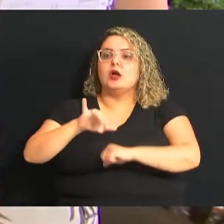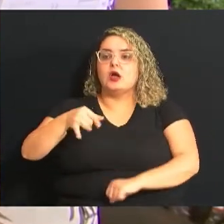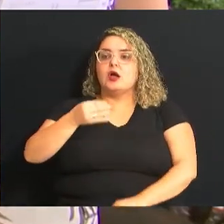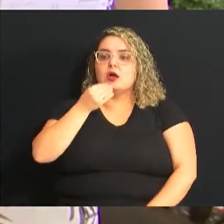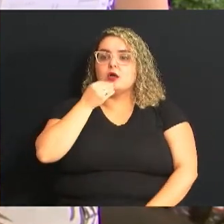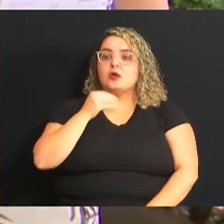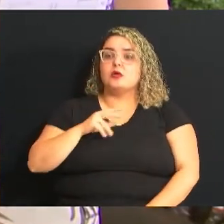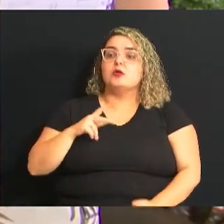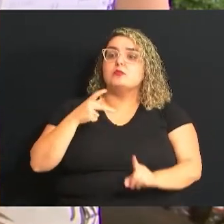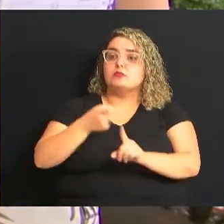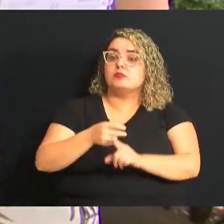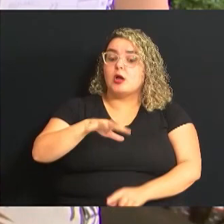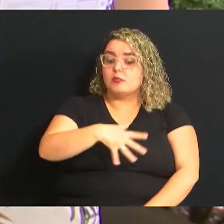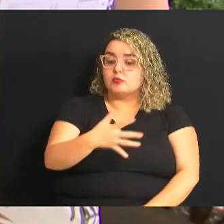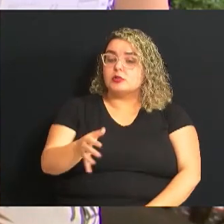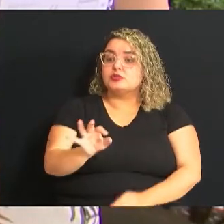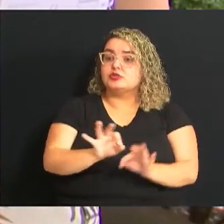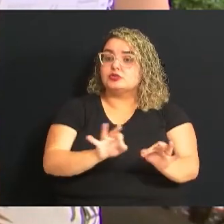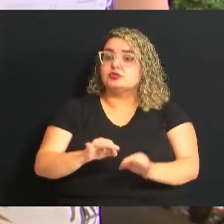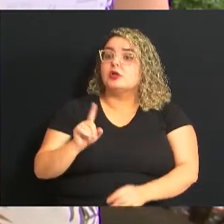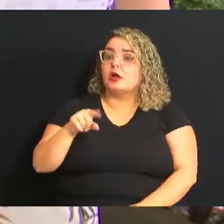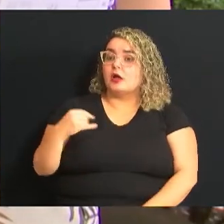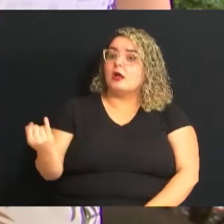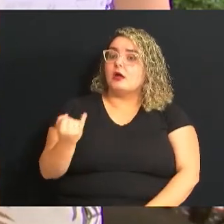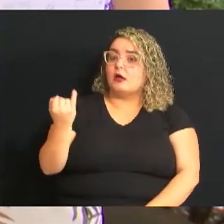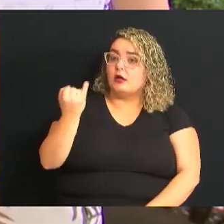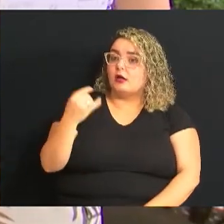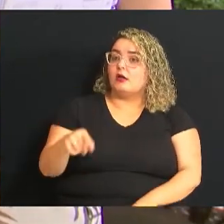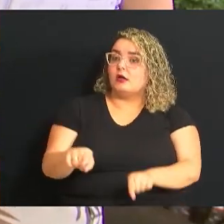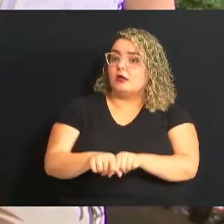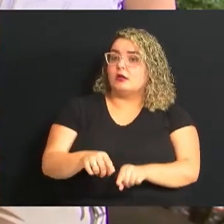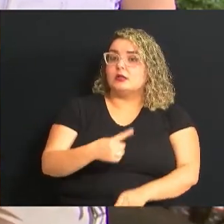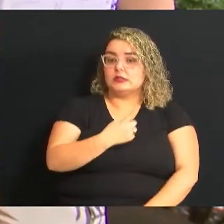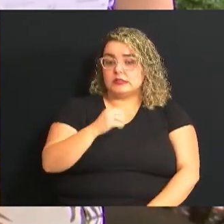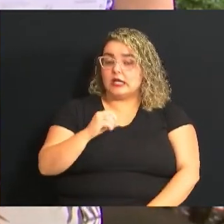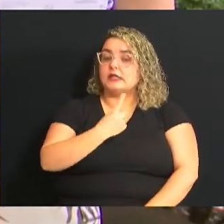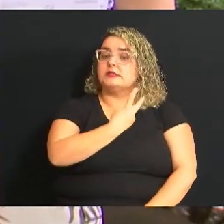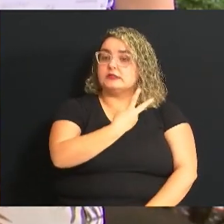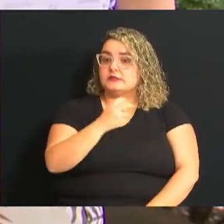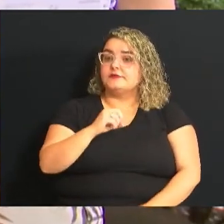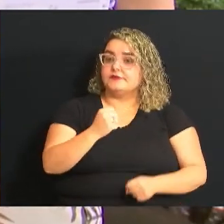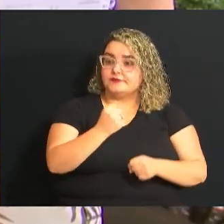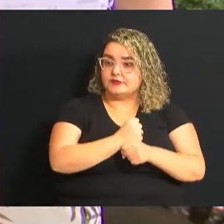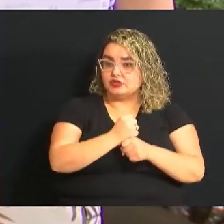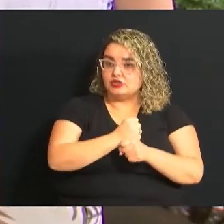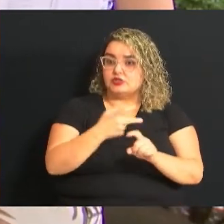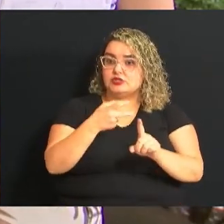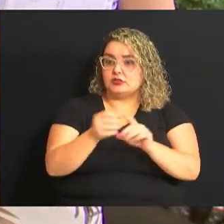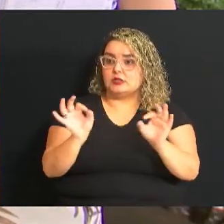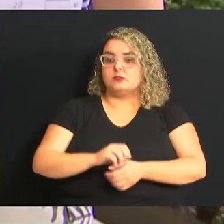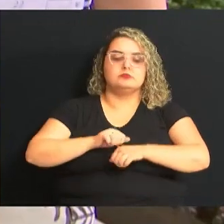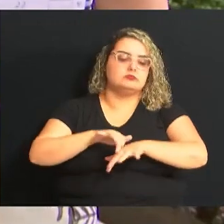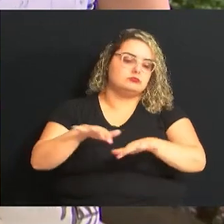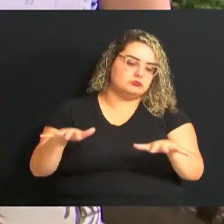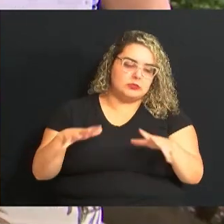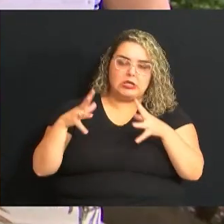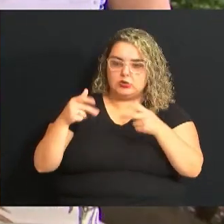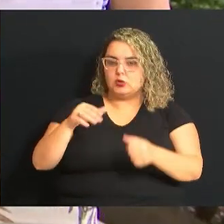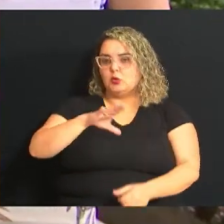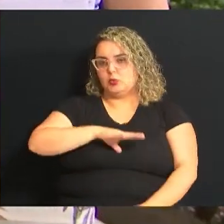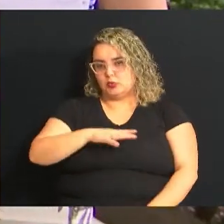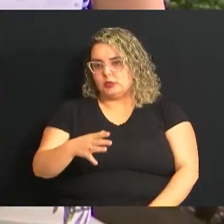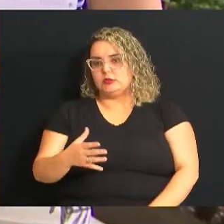seu cronograma vacinal, porque é importante também estar aí há 10, 20 anos sem tomar nada. Sim, né? sim. E a gente